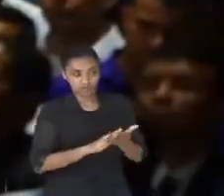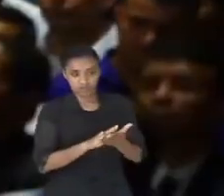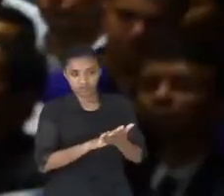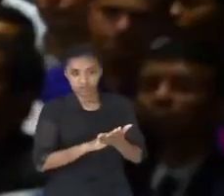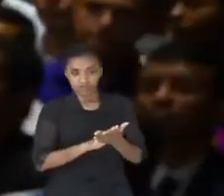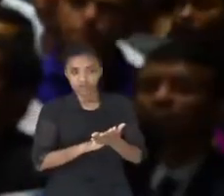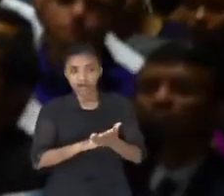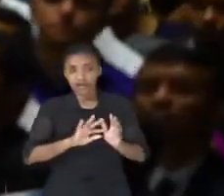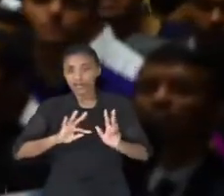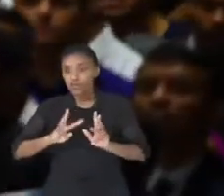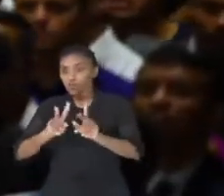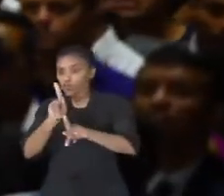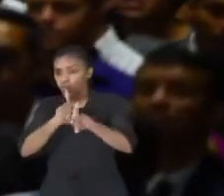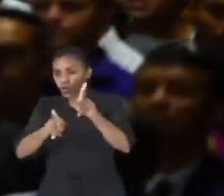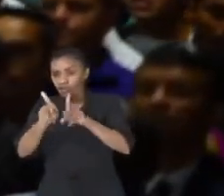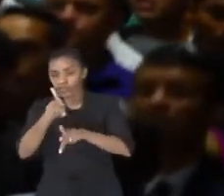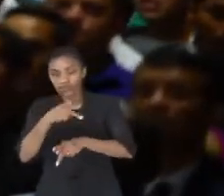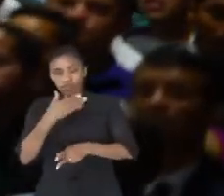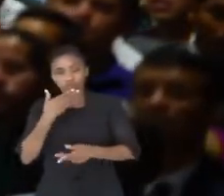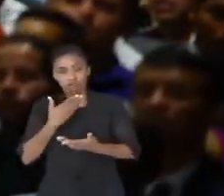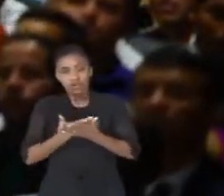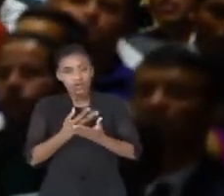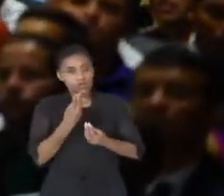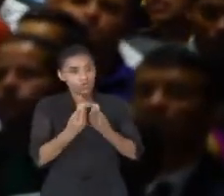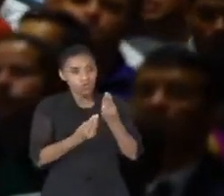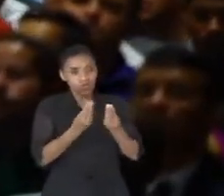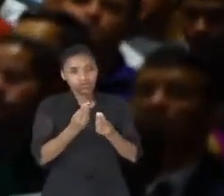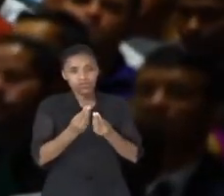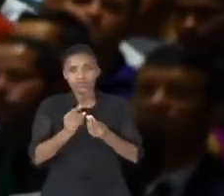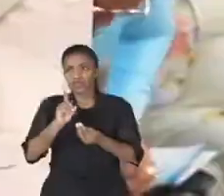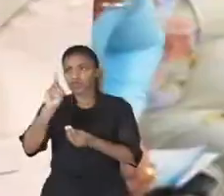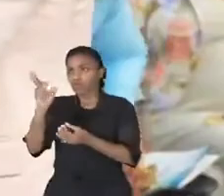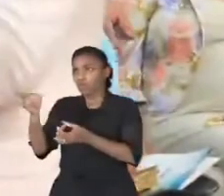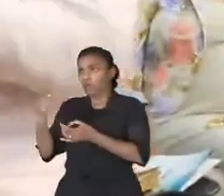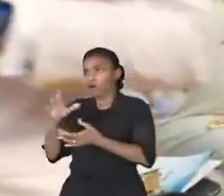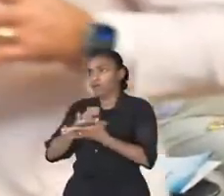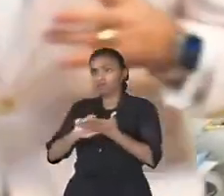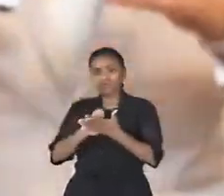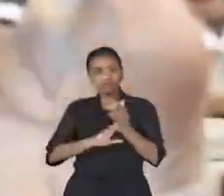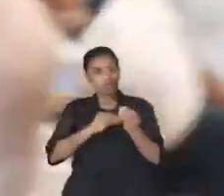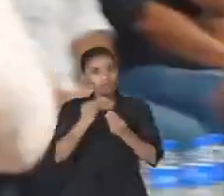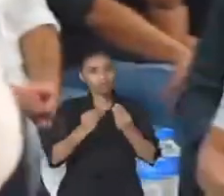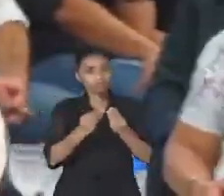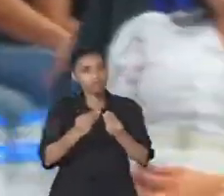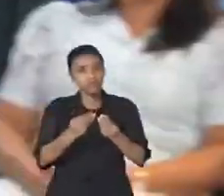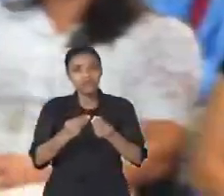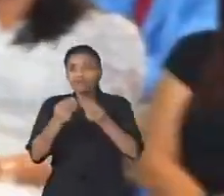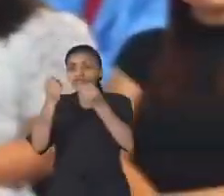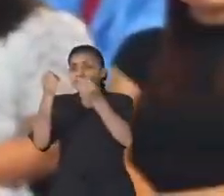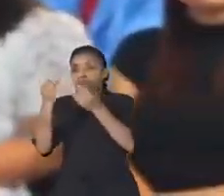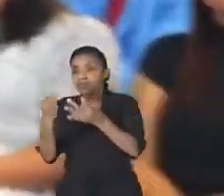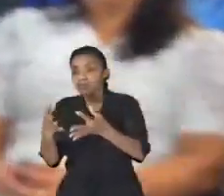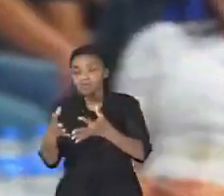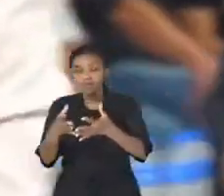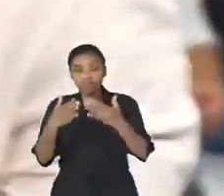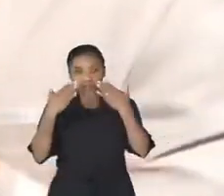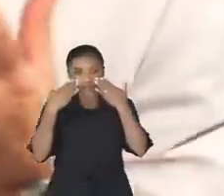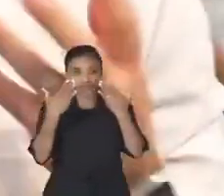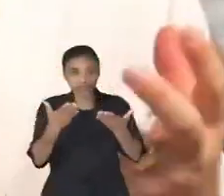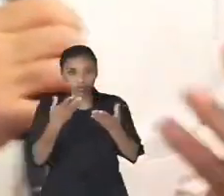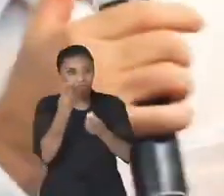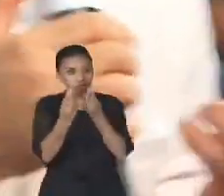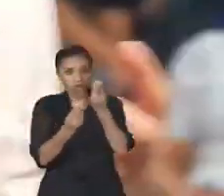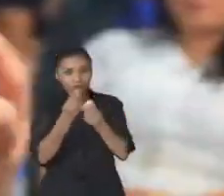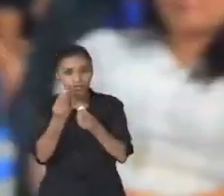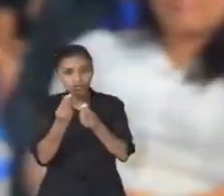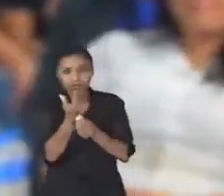Isso mexeu com a mente deles, pastor Wesley. Não vos deixarei órfãos. E eles estatalaram os olhos, eu imagino. Como